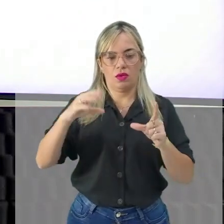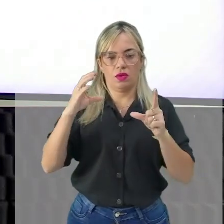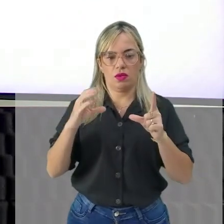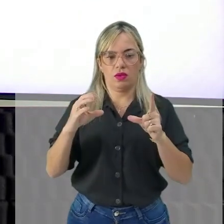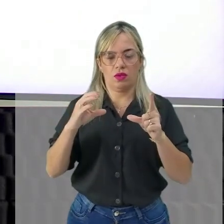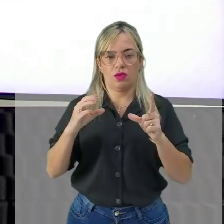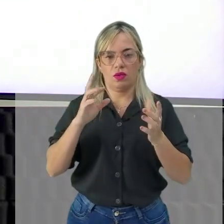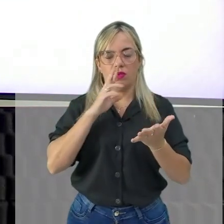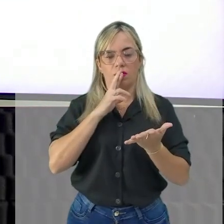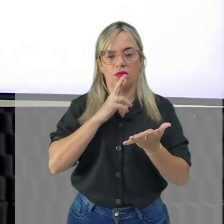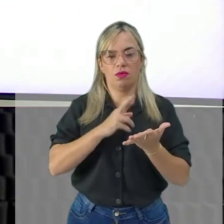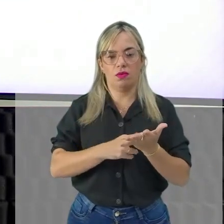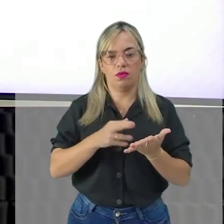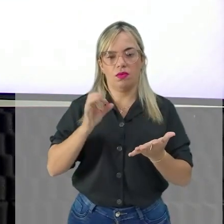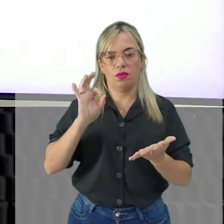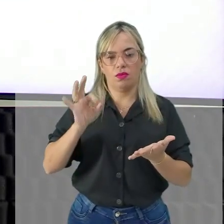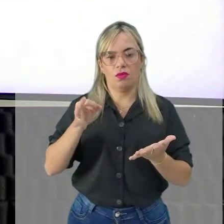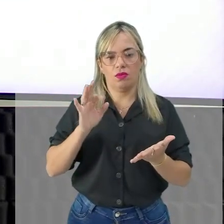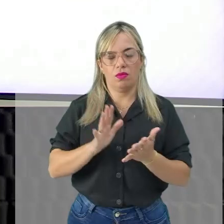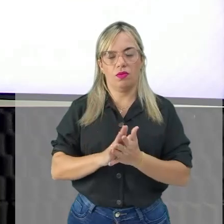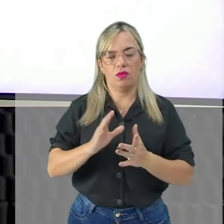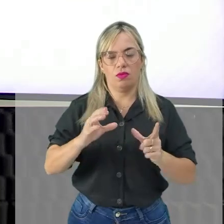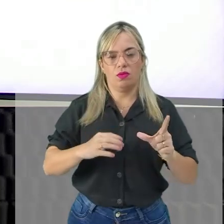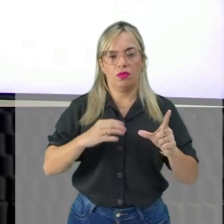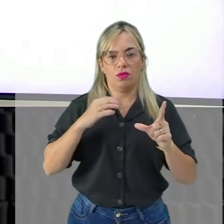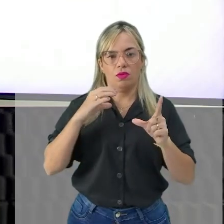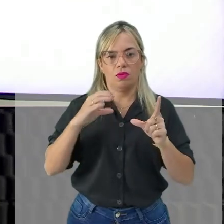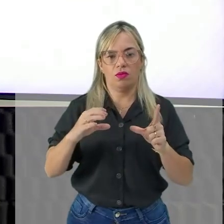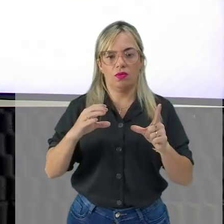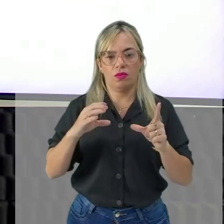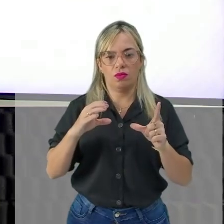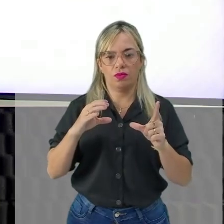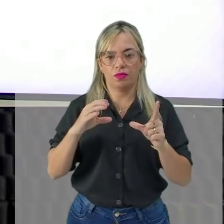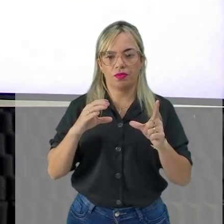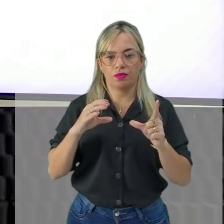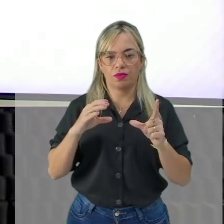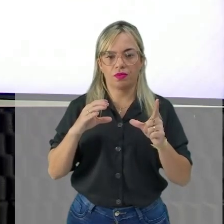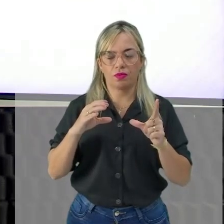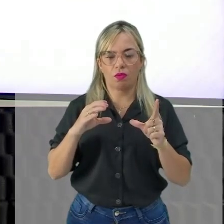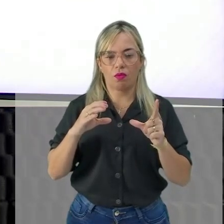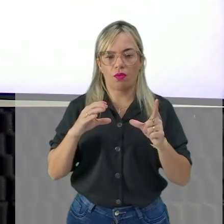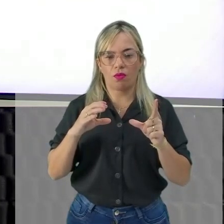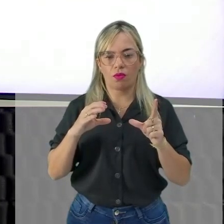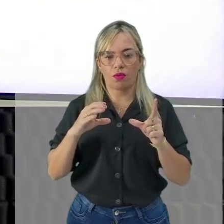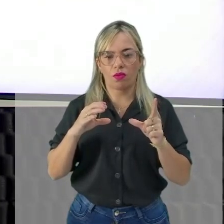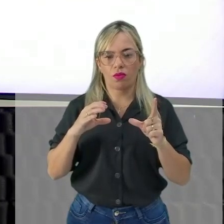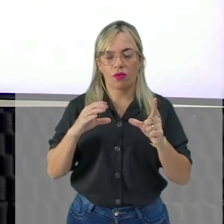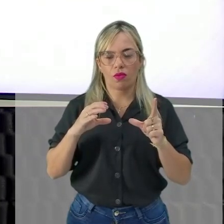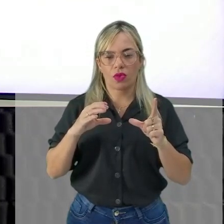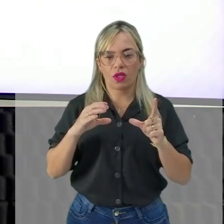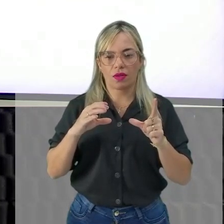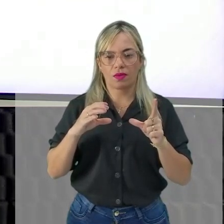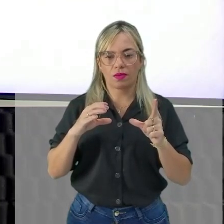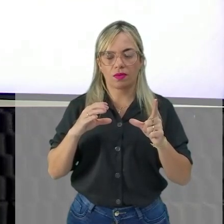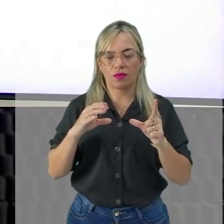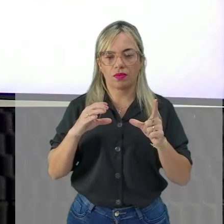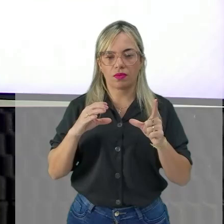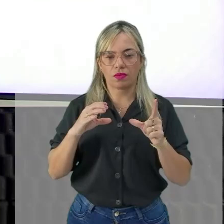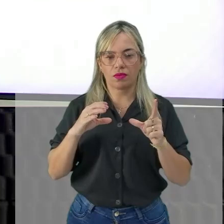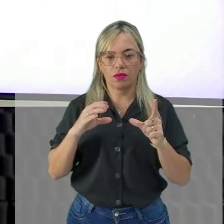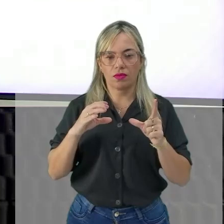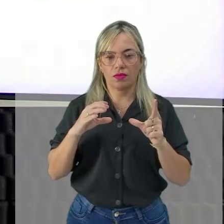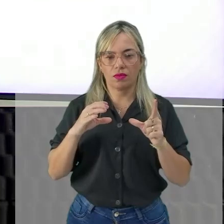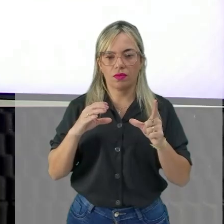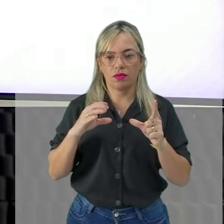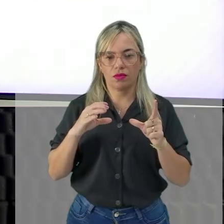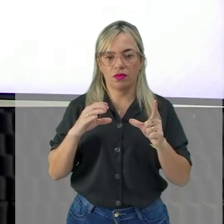a resposta correta é a etapa 2, porque com a curvatura do gargalo do frasco em forma de pescoço de cisne, Pasteur